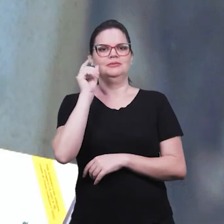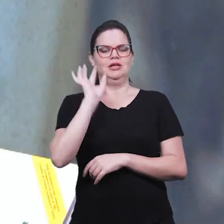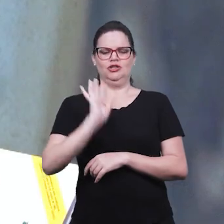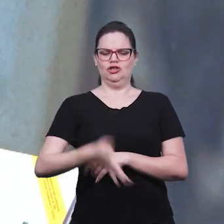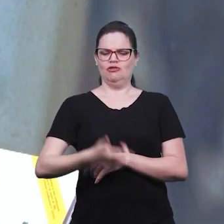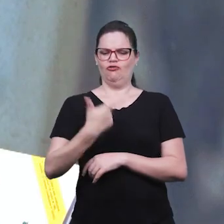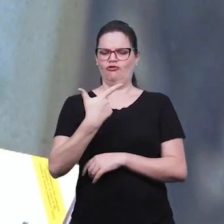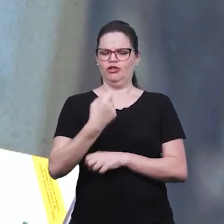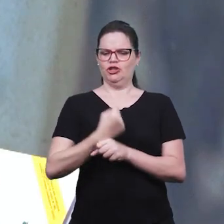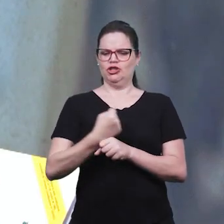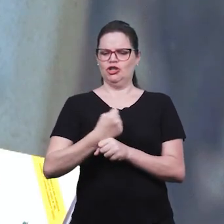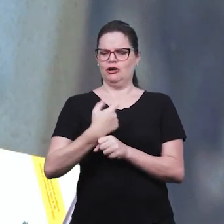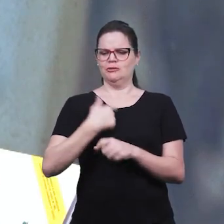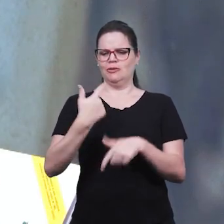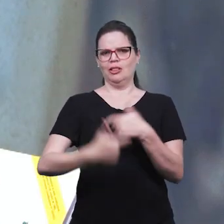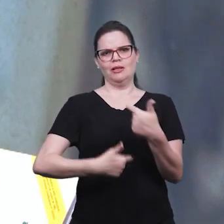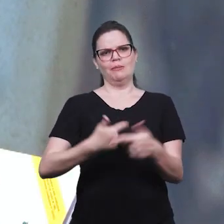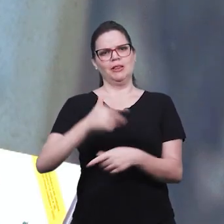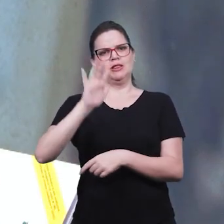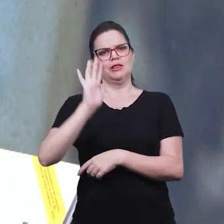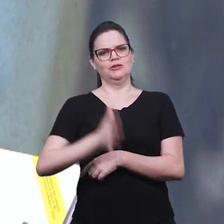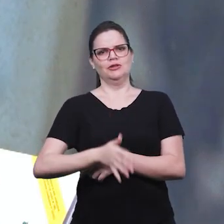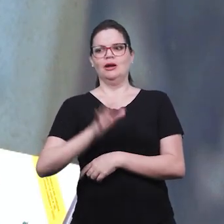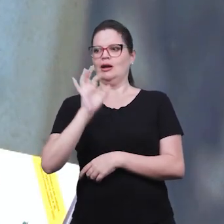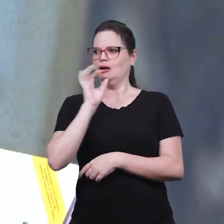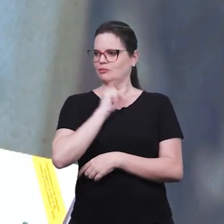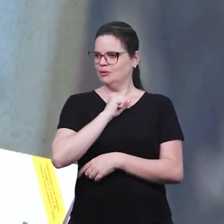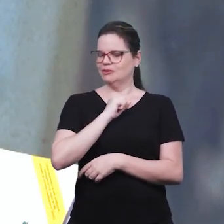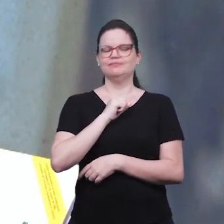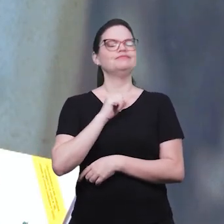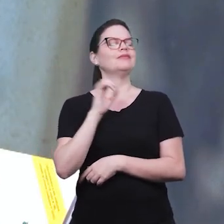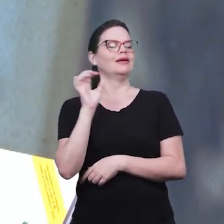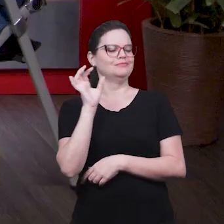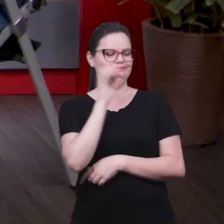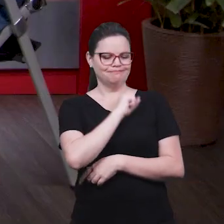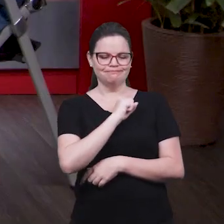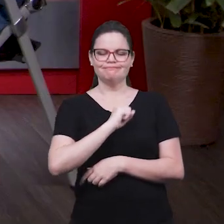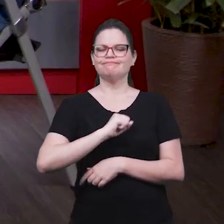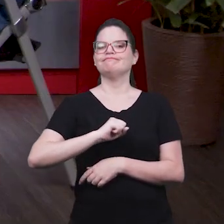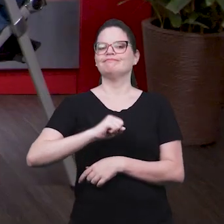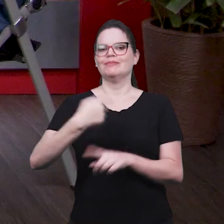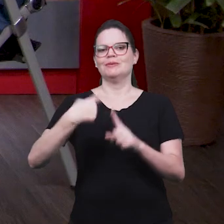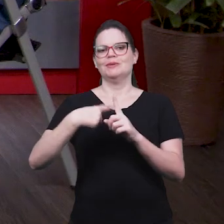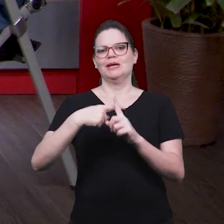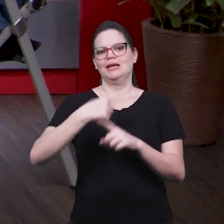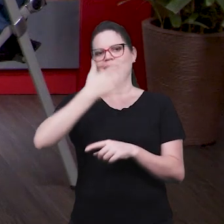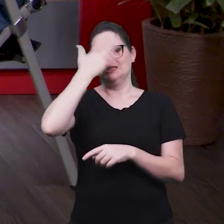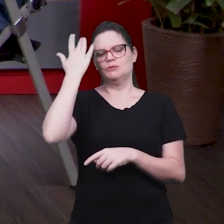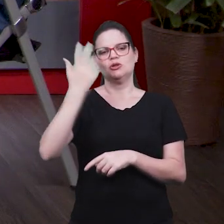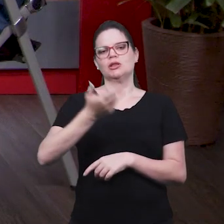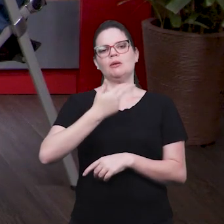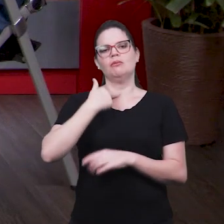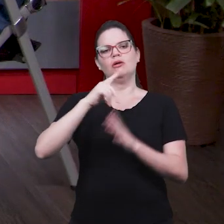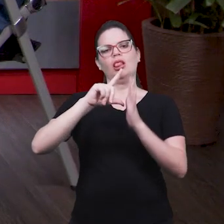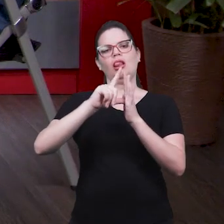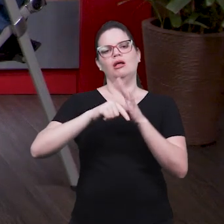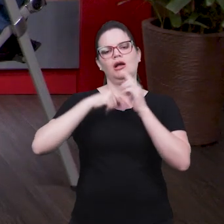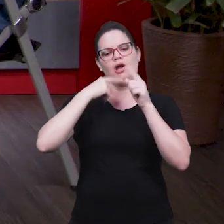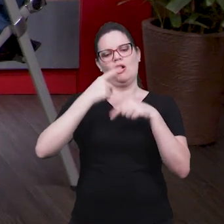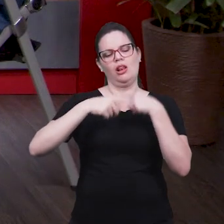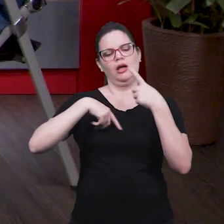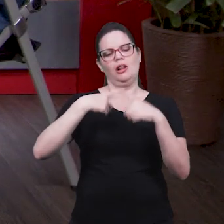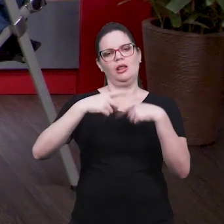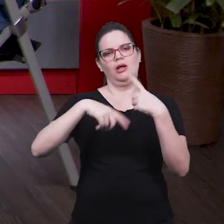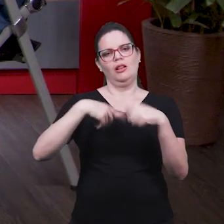o olho, gente, já tem 20 anos de trabalho. Então é uma coisa que passa muito rápido. Passa muito depressa e as pessoas não podem deixar para a